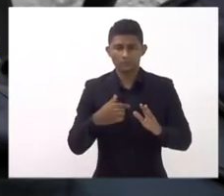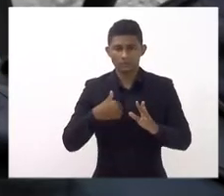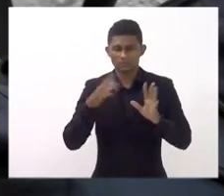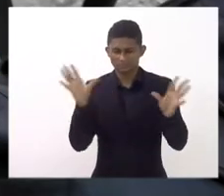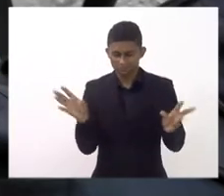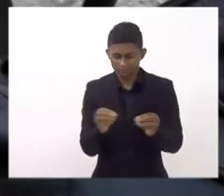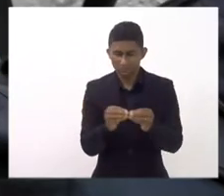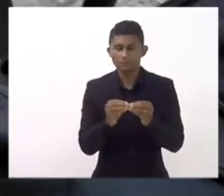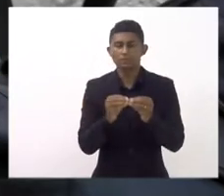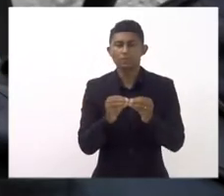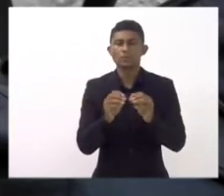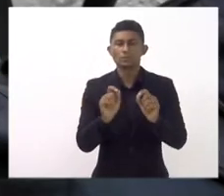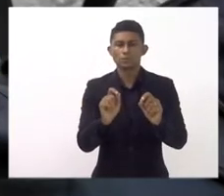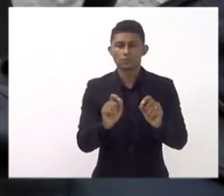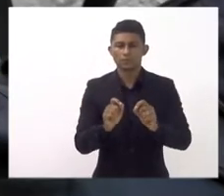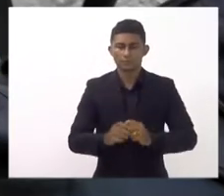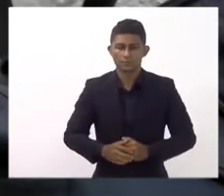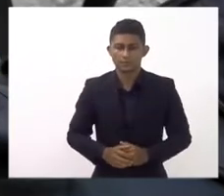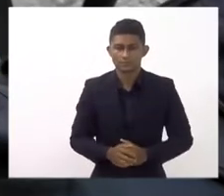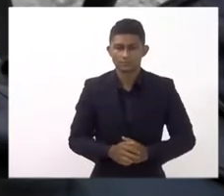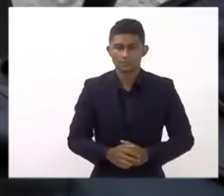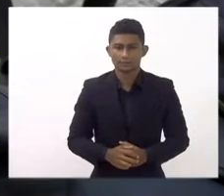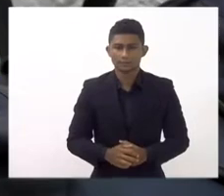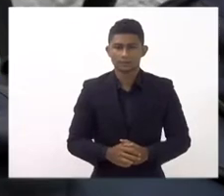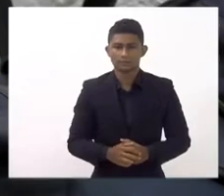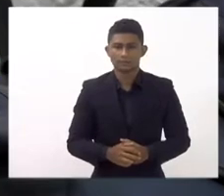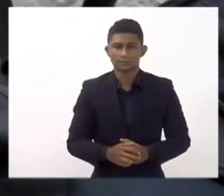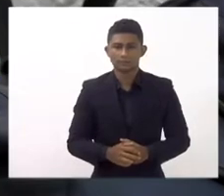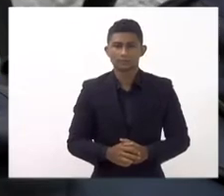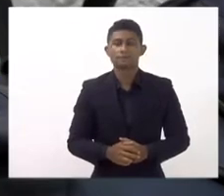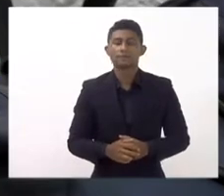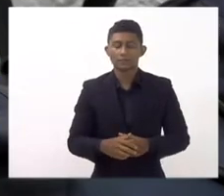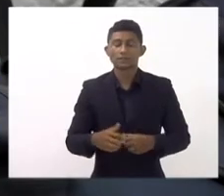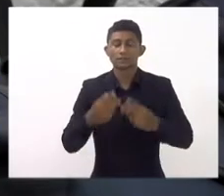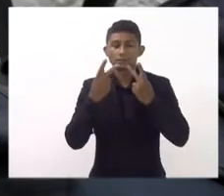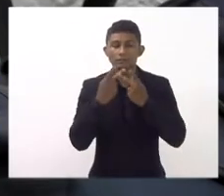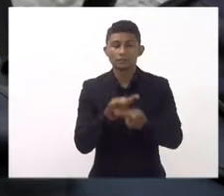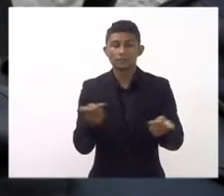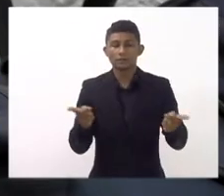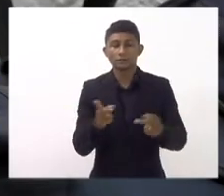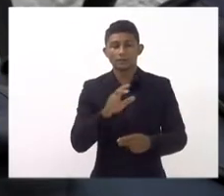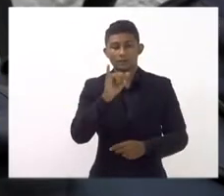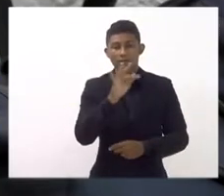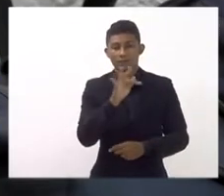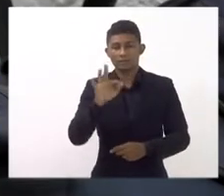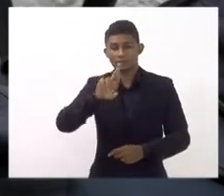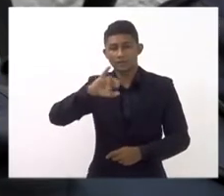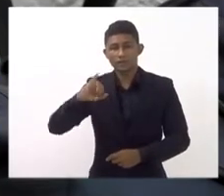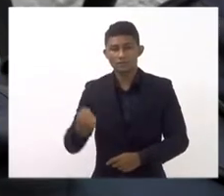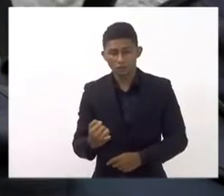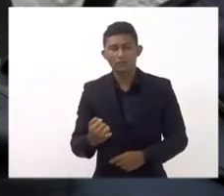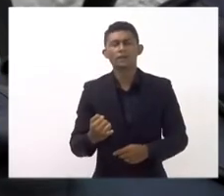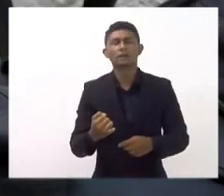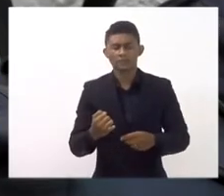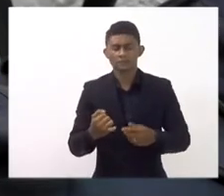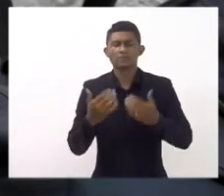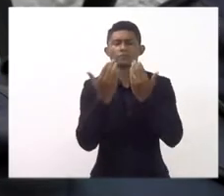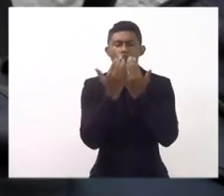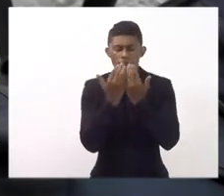fala inicial, eu gostaria de dizer que o IFRJ está totalmente à disposição,